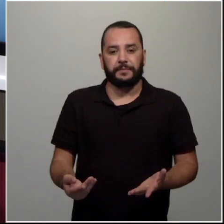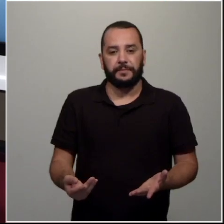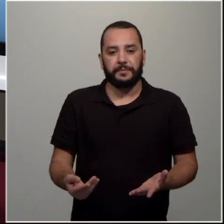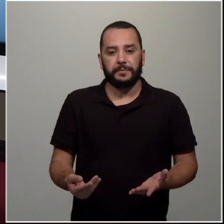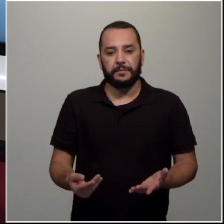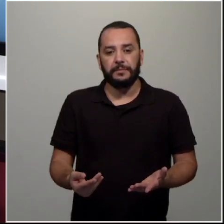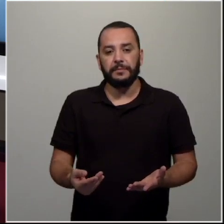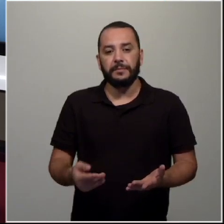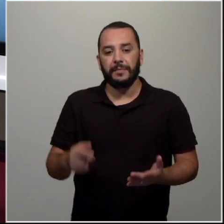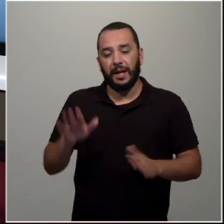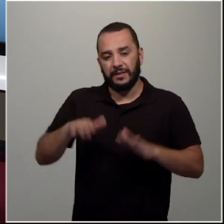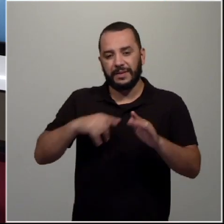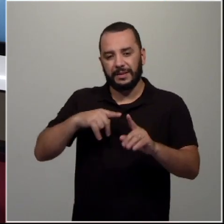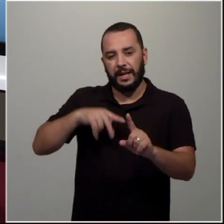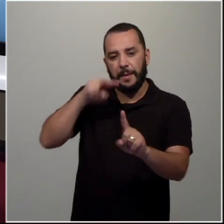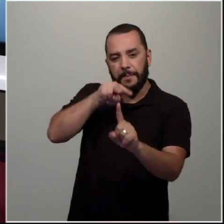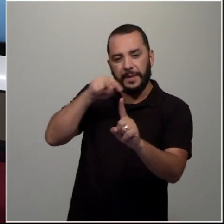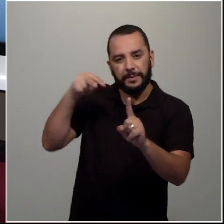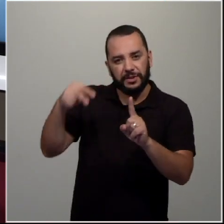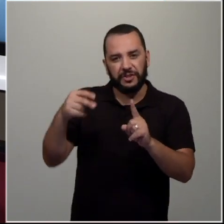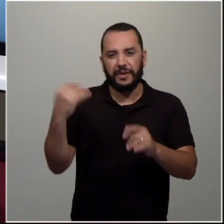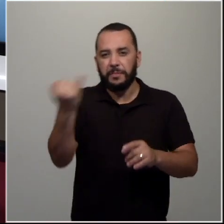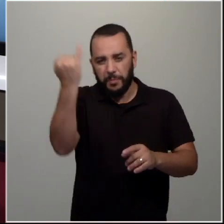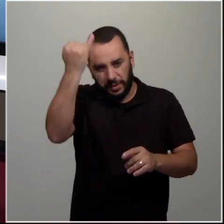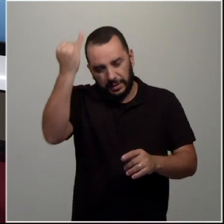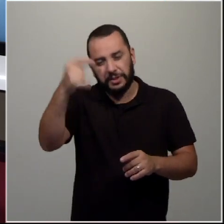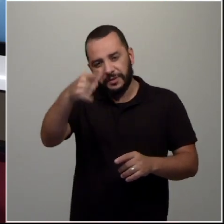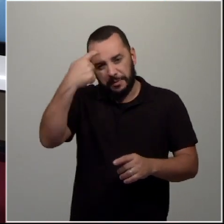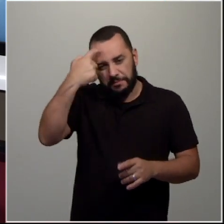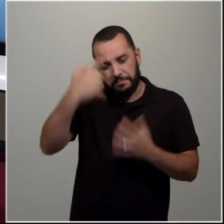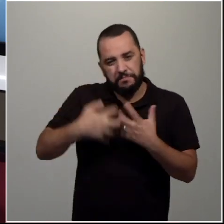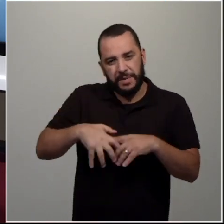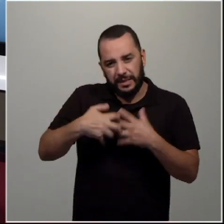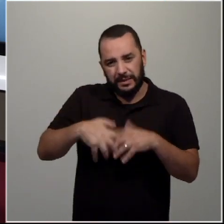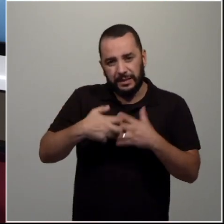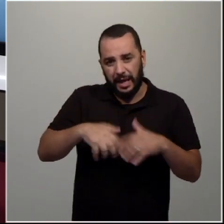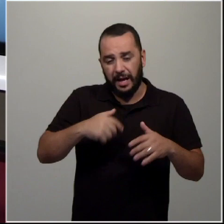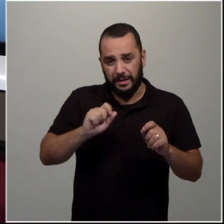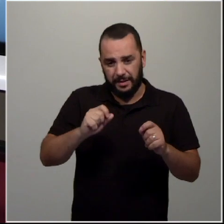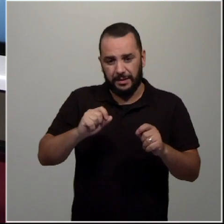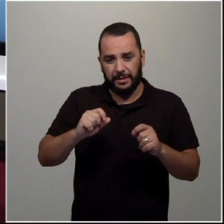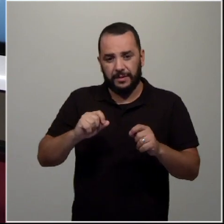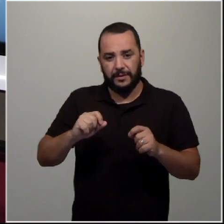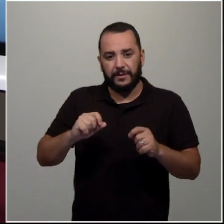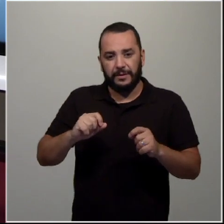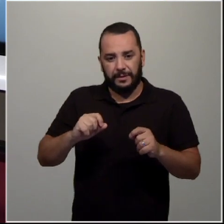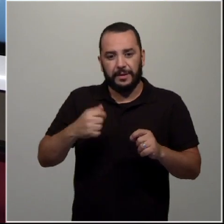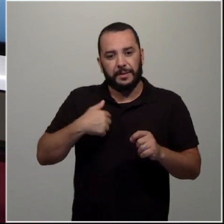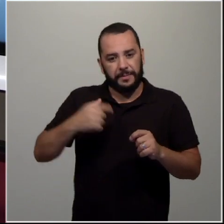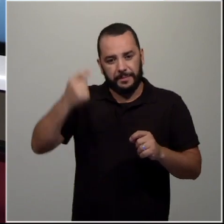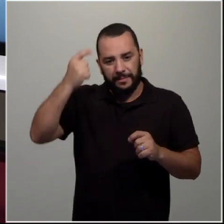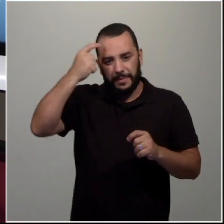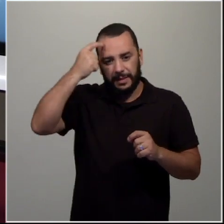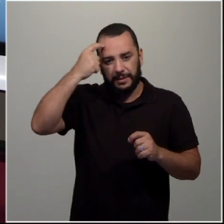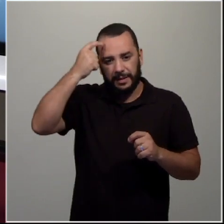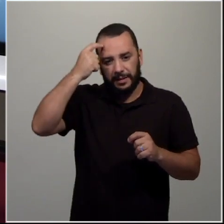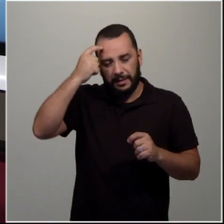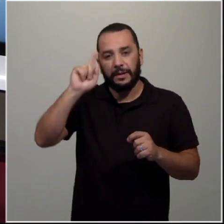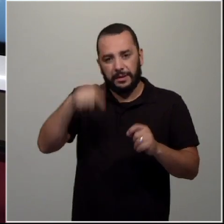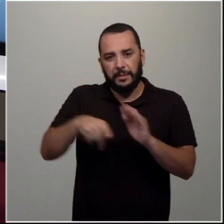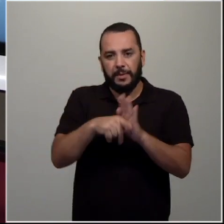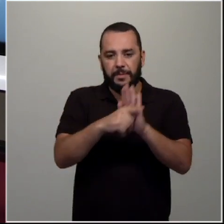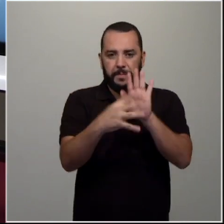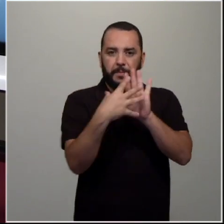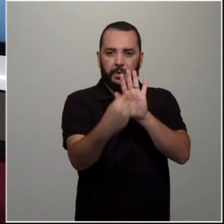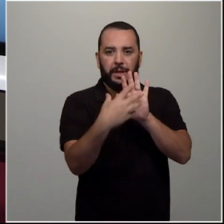perspectiva assim muito importante pensar é muito importante pensar que há na resolução de problemas desculpa e pensar na modelagem